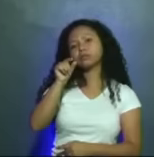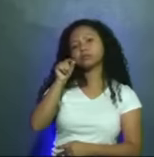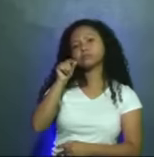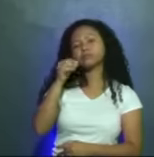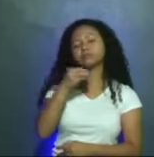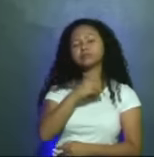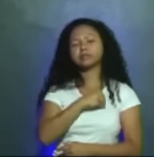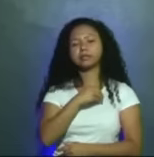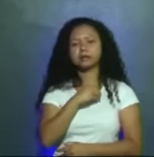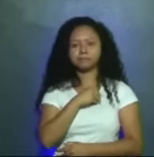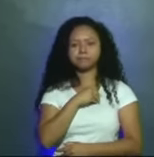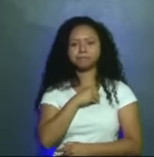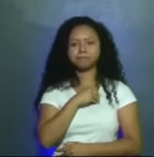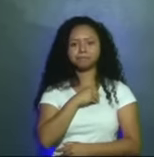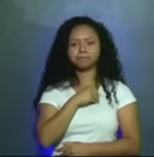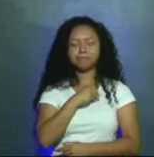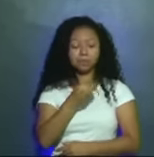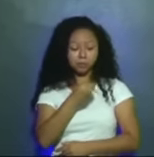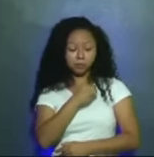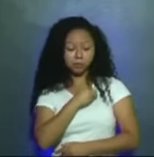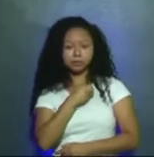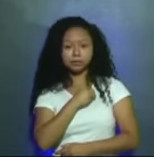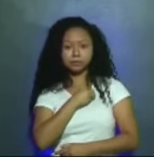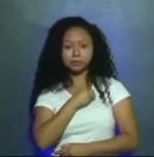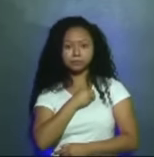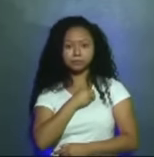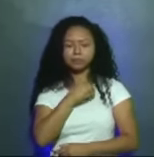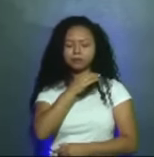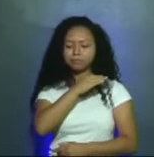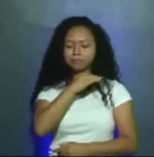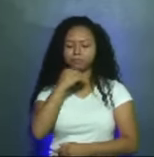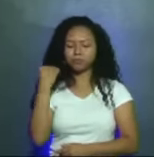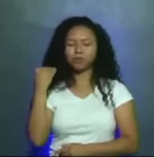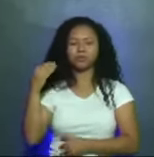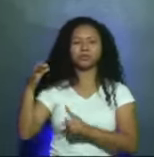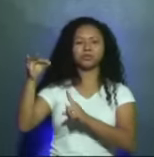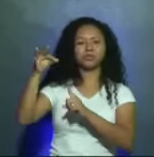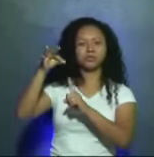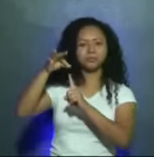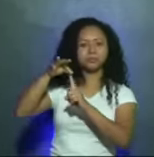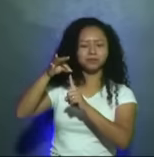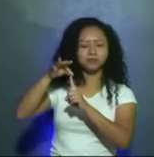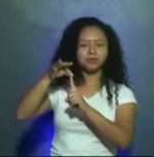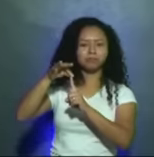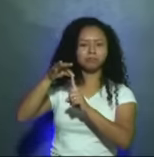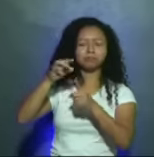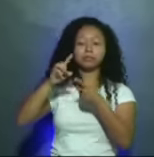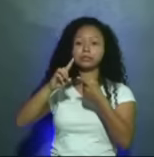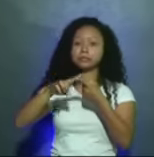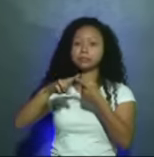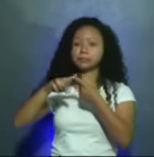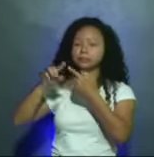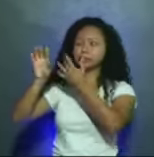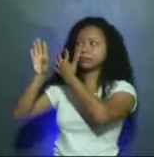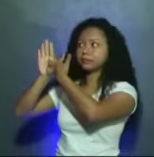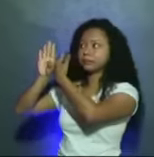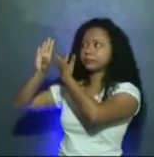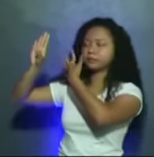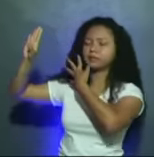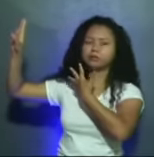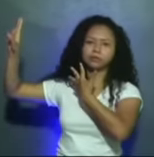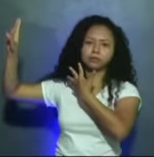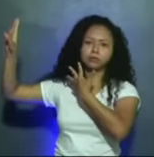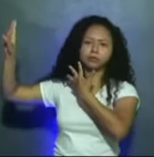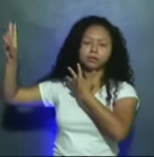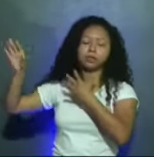pecado leva à morte espiritual e também a separação de Deus.